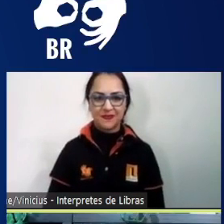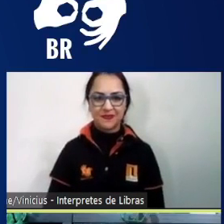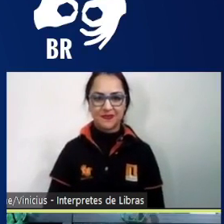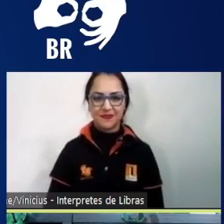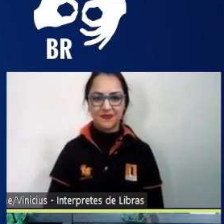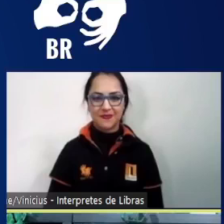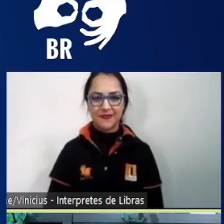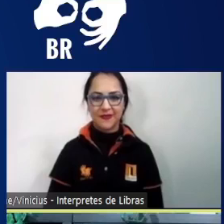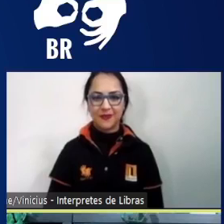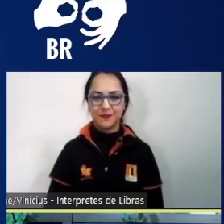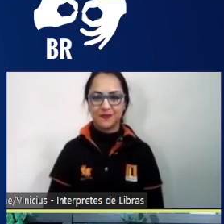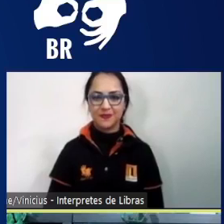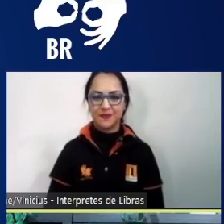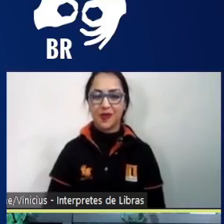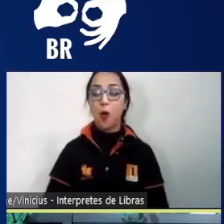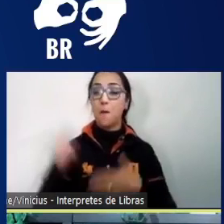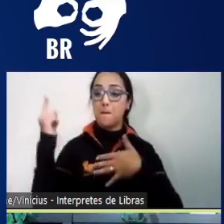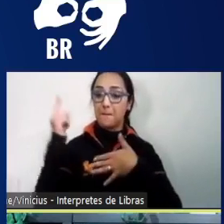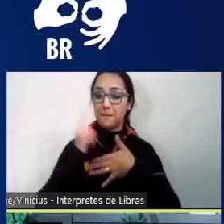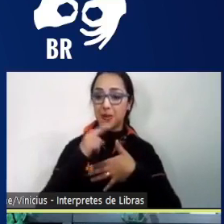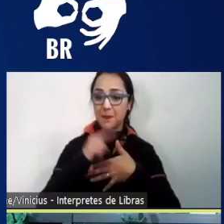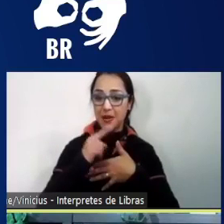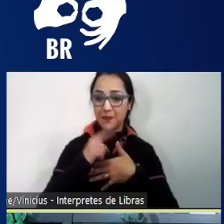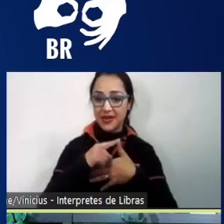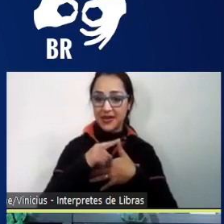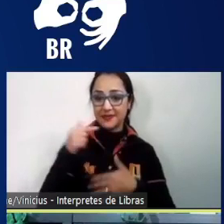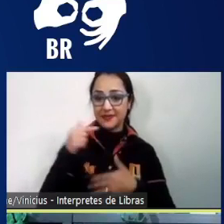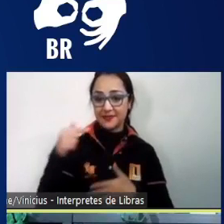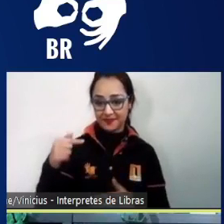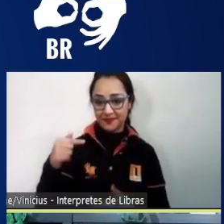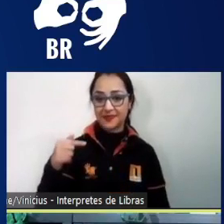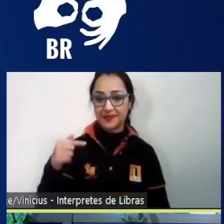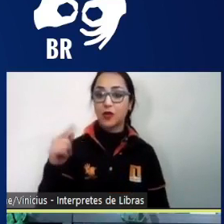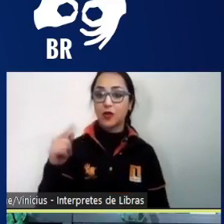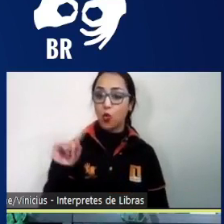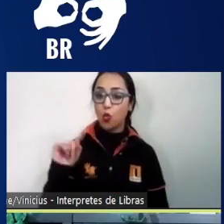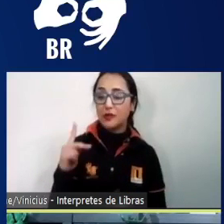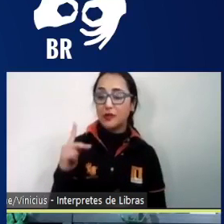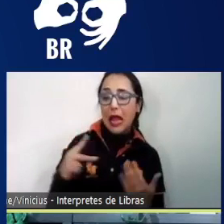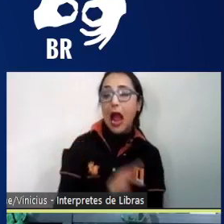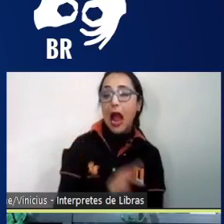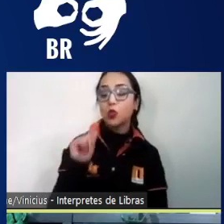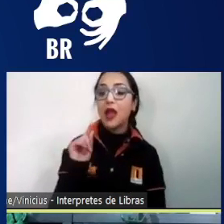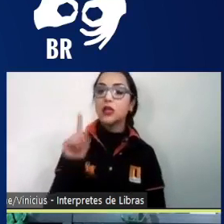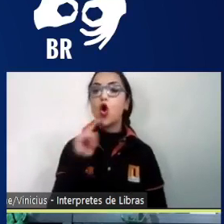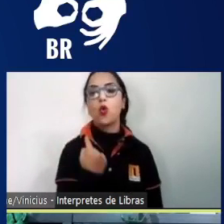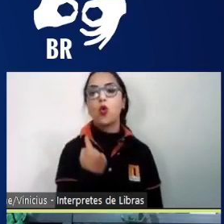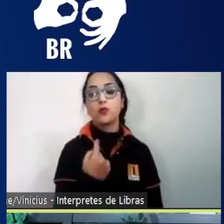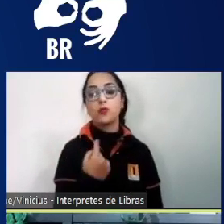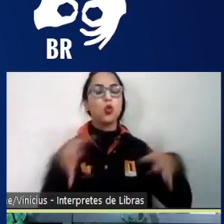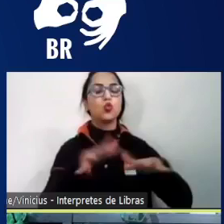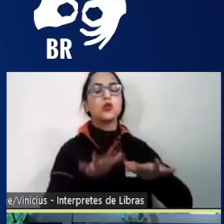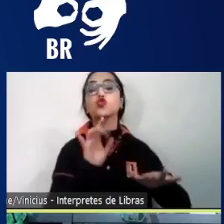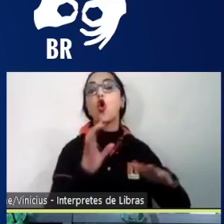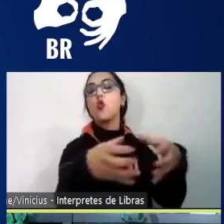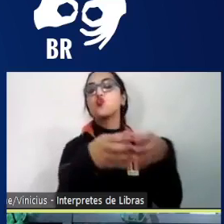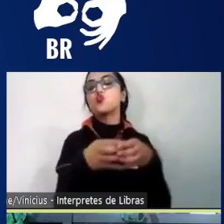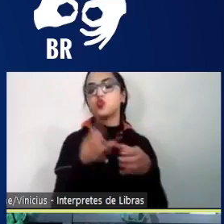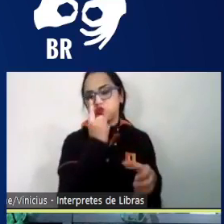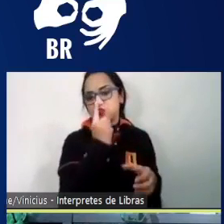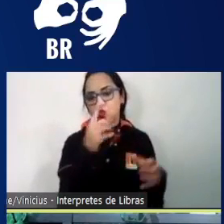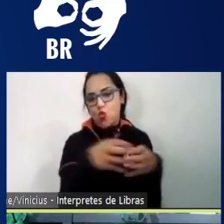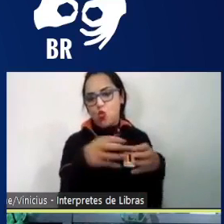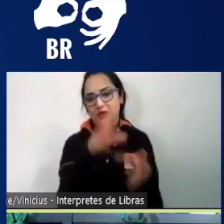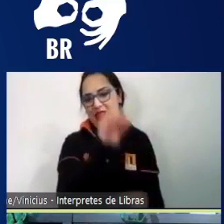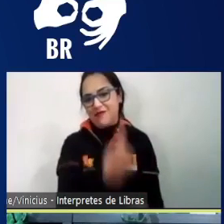a questão de adotar somente um grupo de diversidade para atuar. Então, muitas empresas escolhem a pessoa